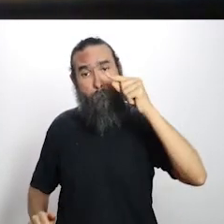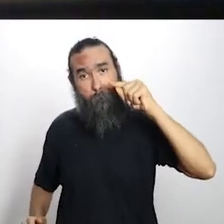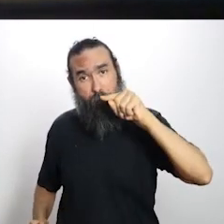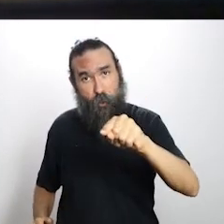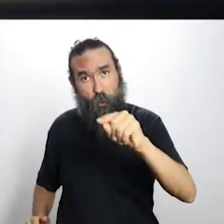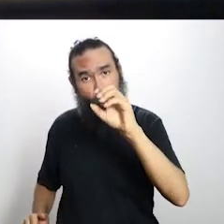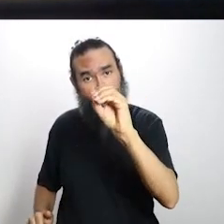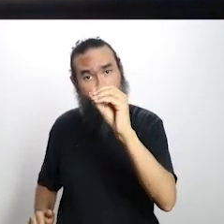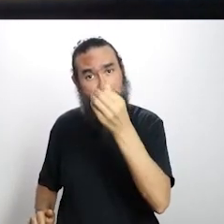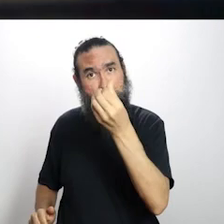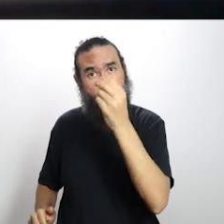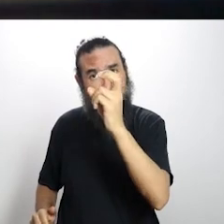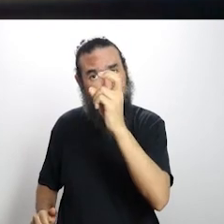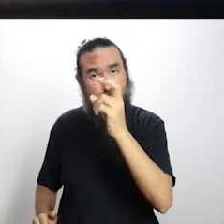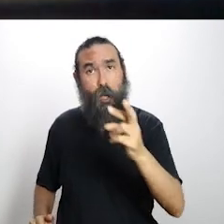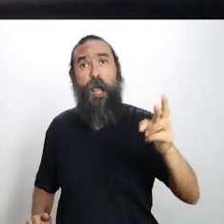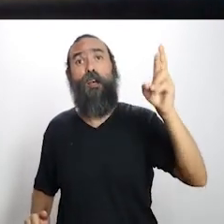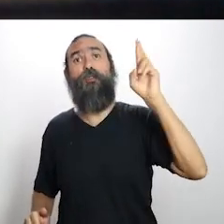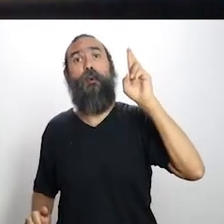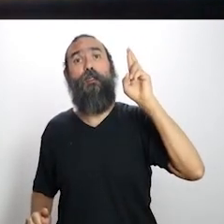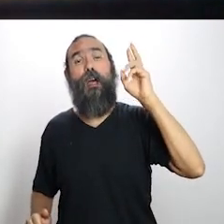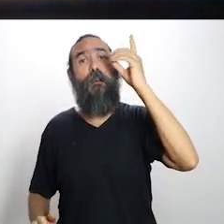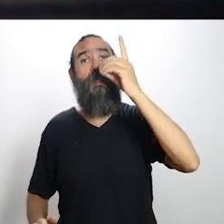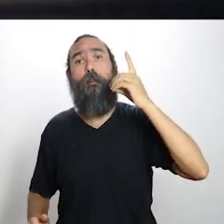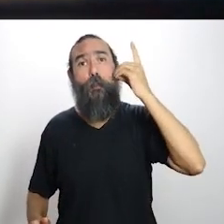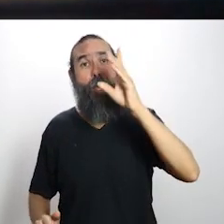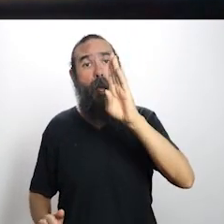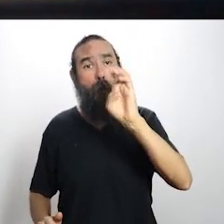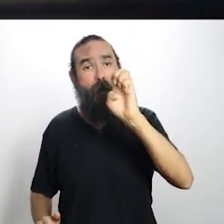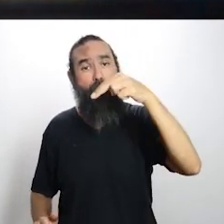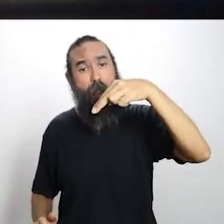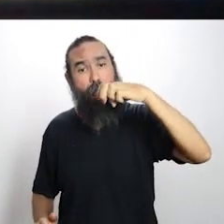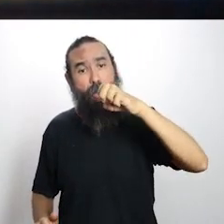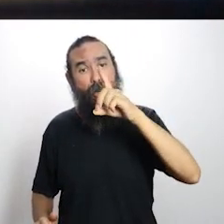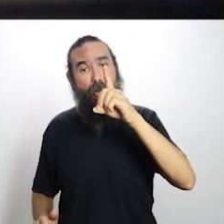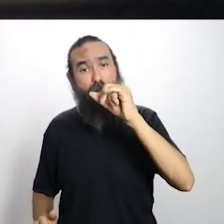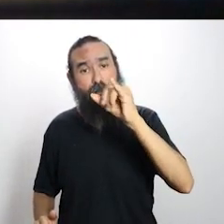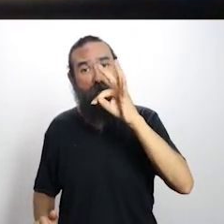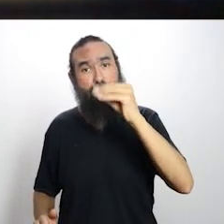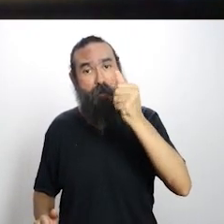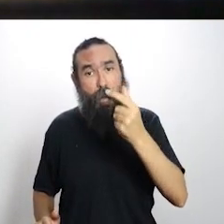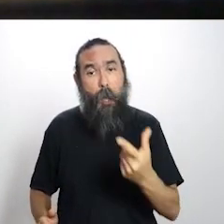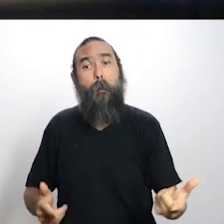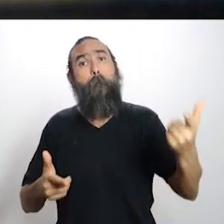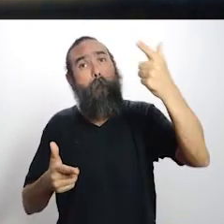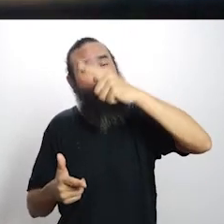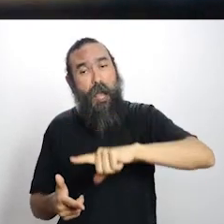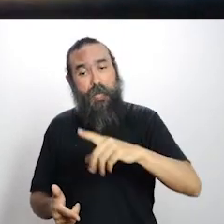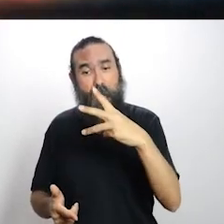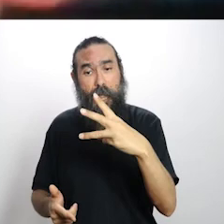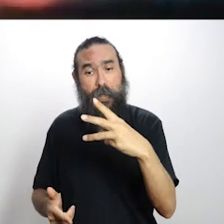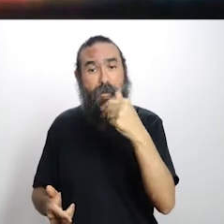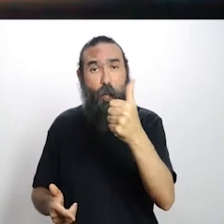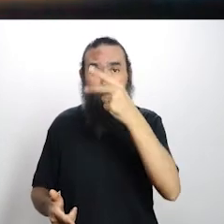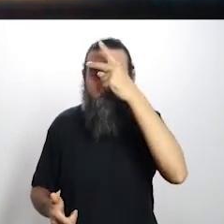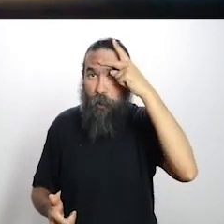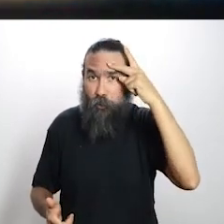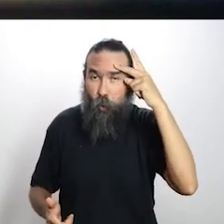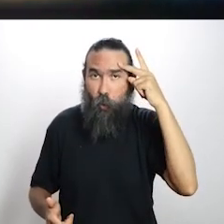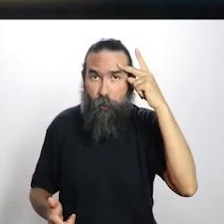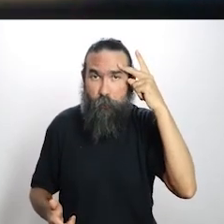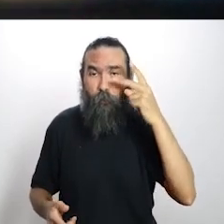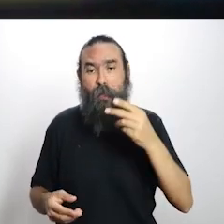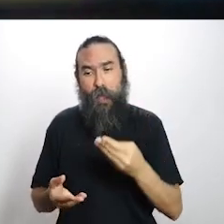de autoria de Benedita da Silva e mais 31 autores. No final, não conseguimos, a mesa diretora acabou não